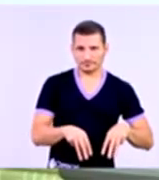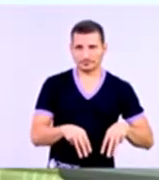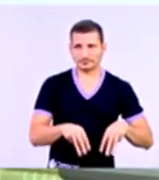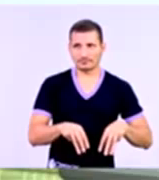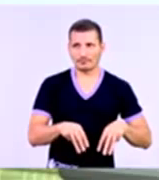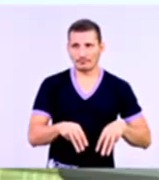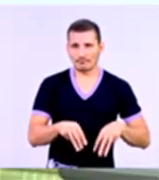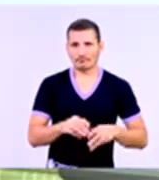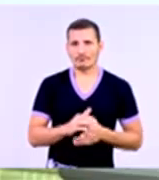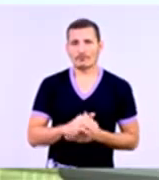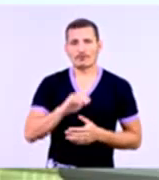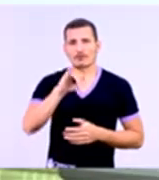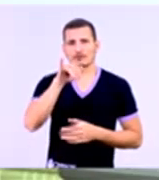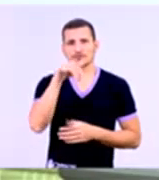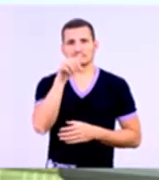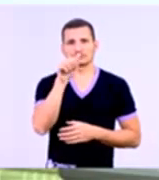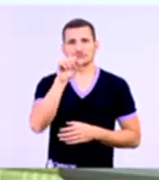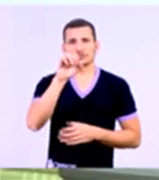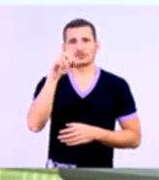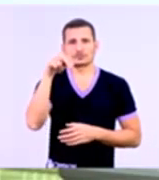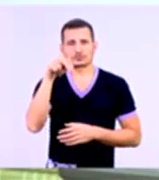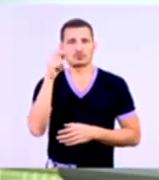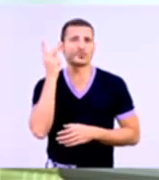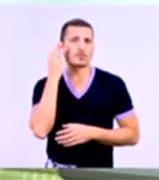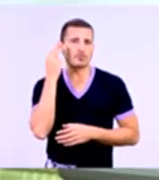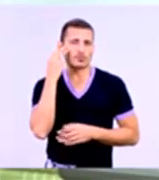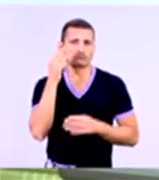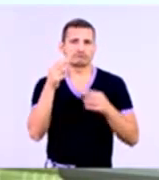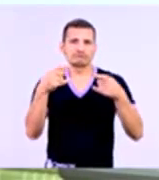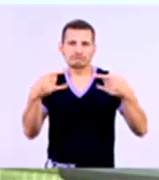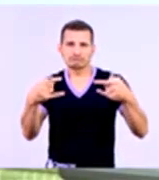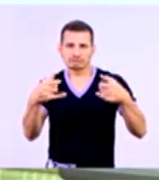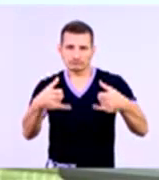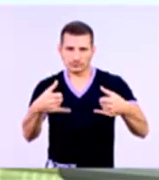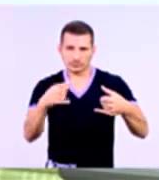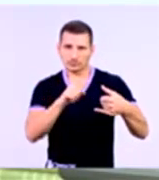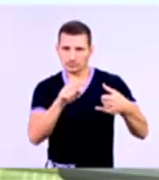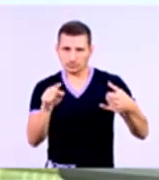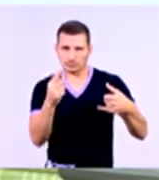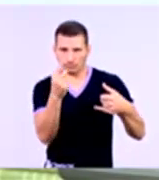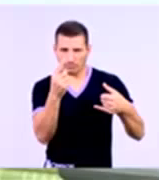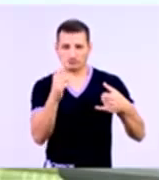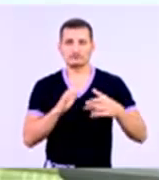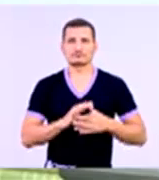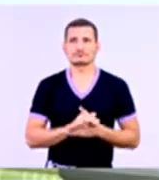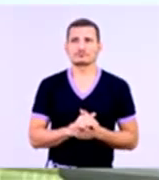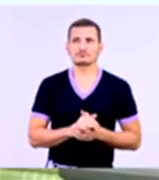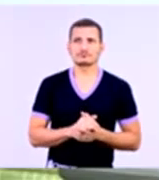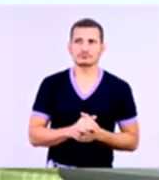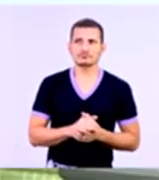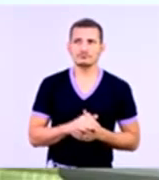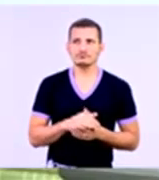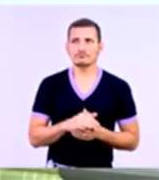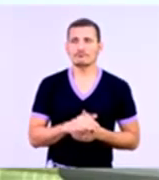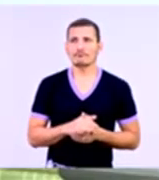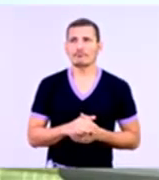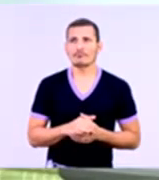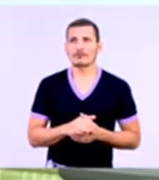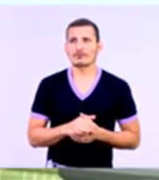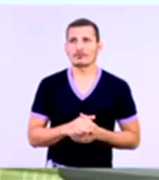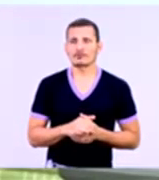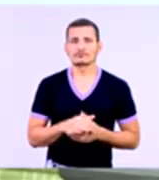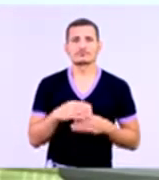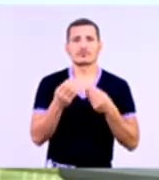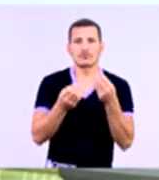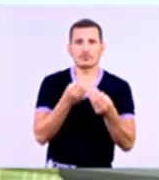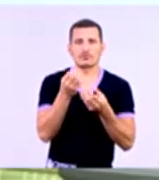um JSON comum, de uma linha só, inicia com uma chave e finaliza com uma chave. Então, ele não saberia dizer onde está o